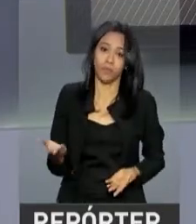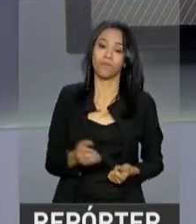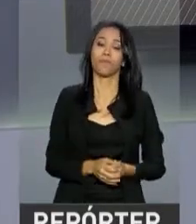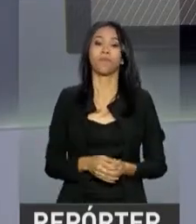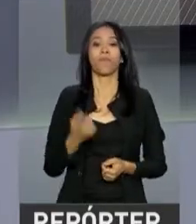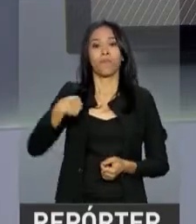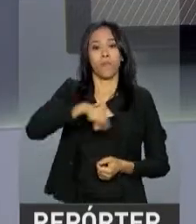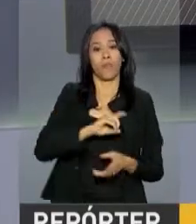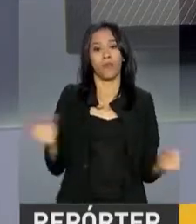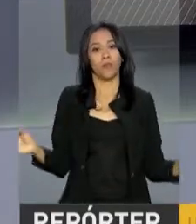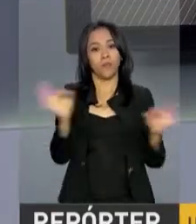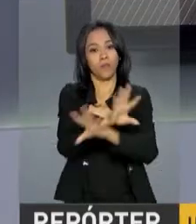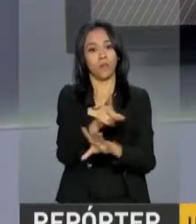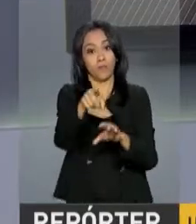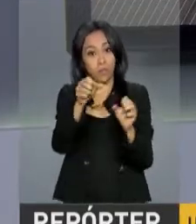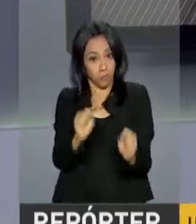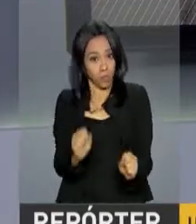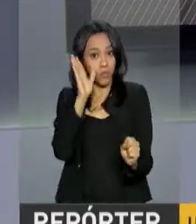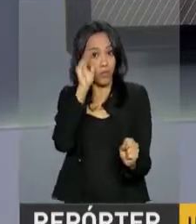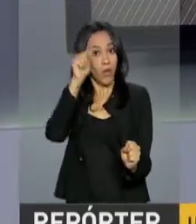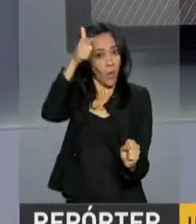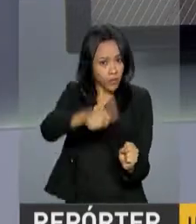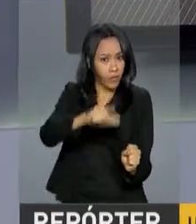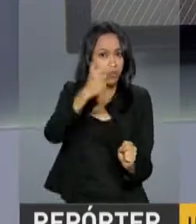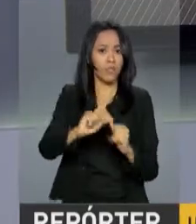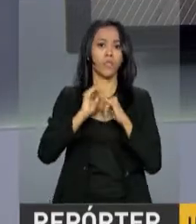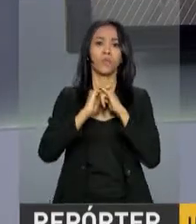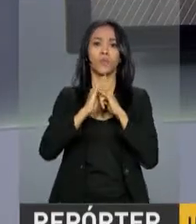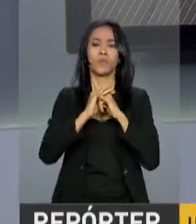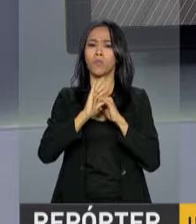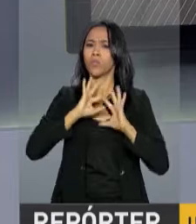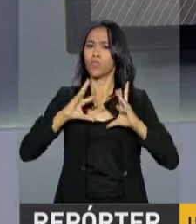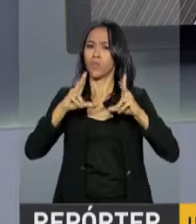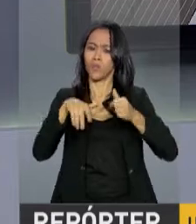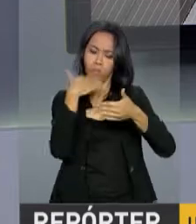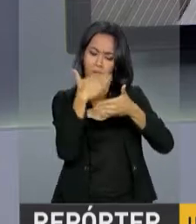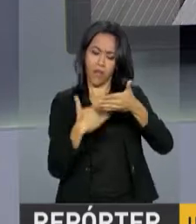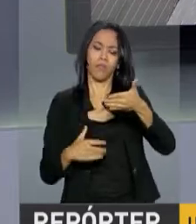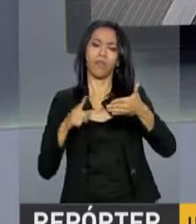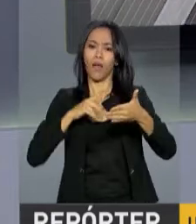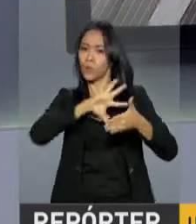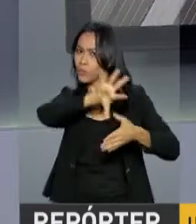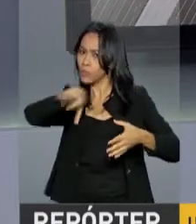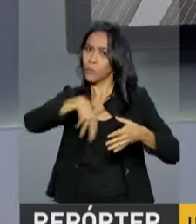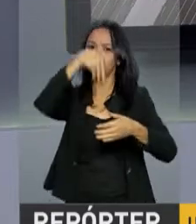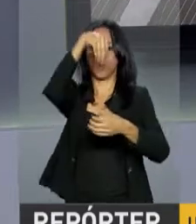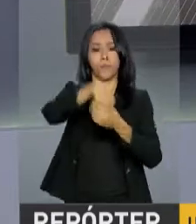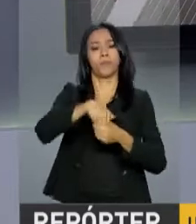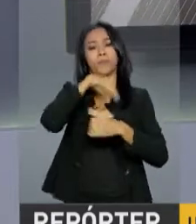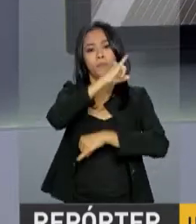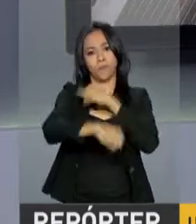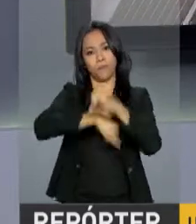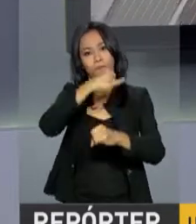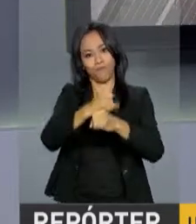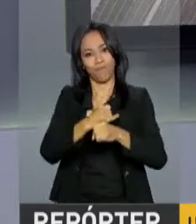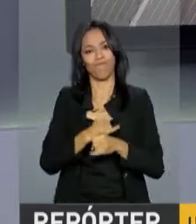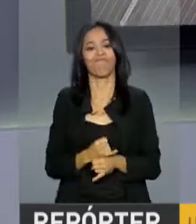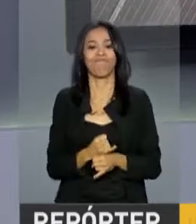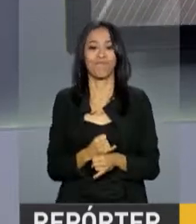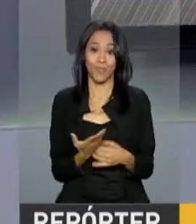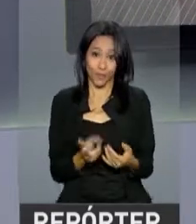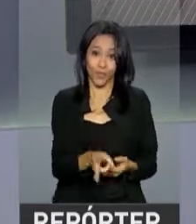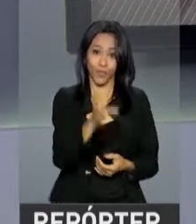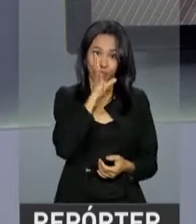ficamos por aqui você pode rever as reportagens no youtube e toda nossa programação também está na página da nbr na internet